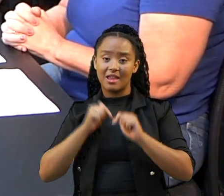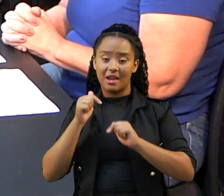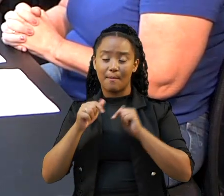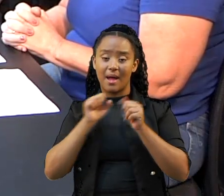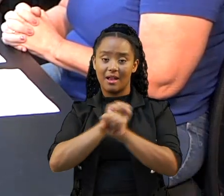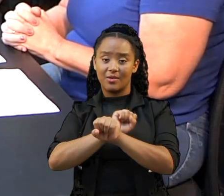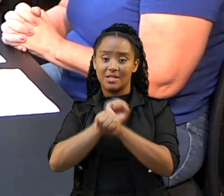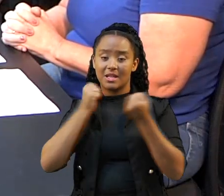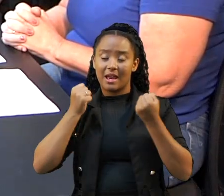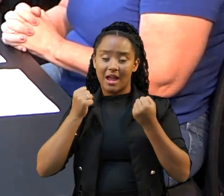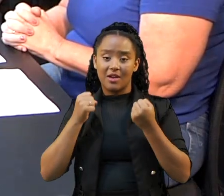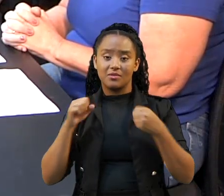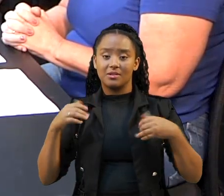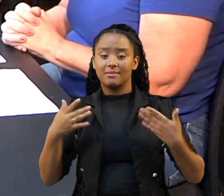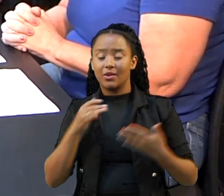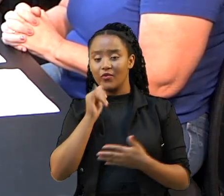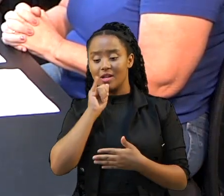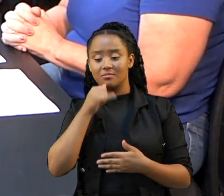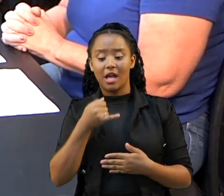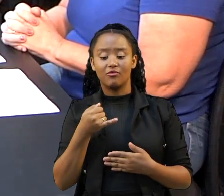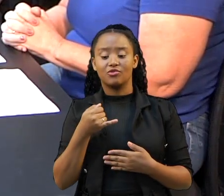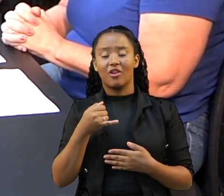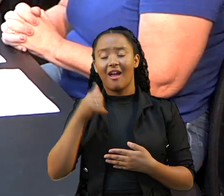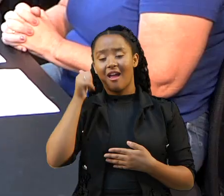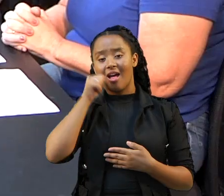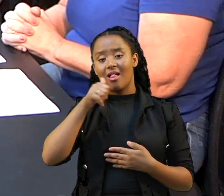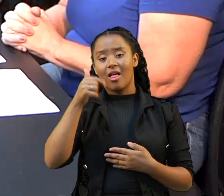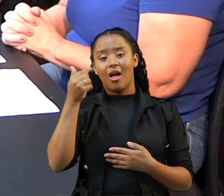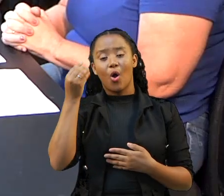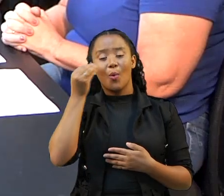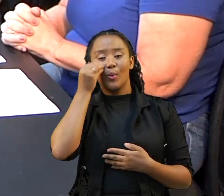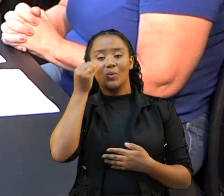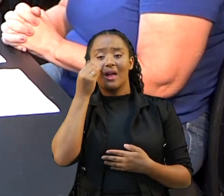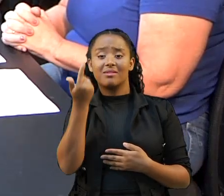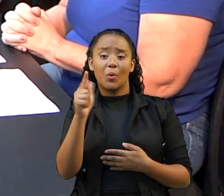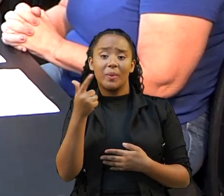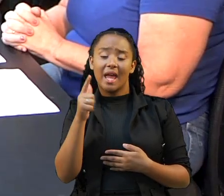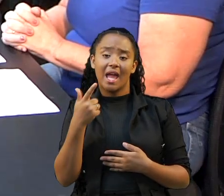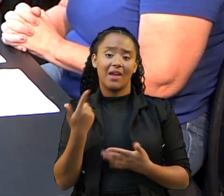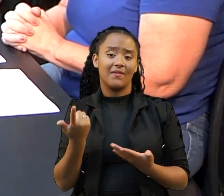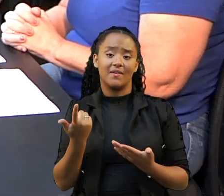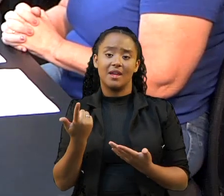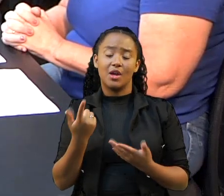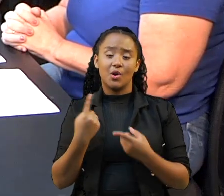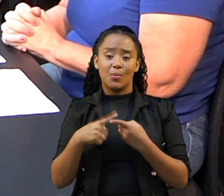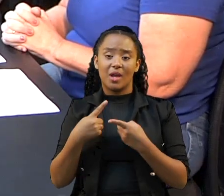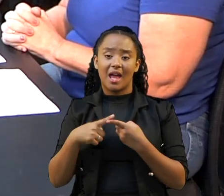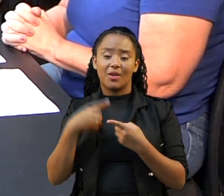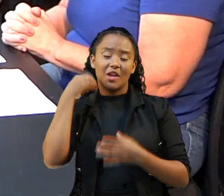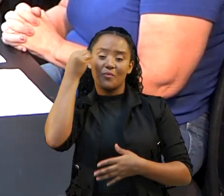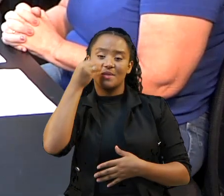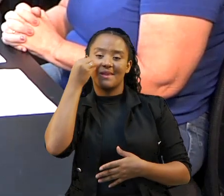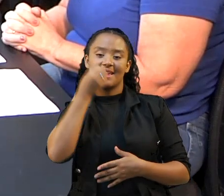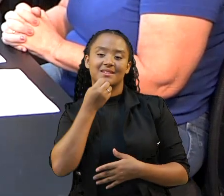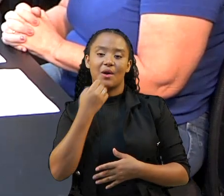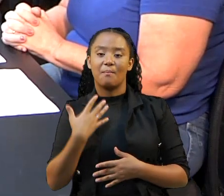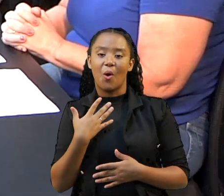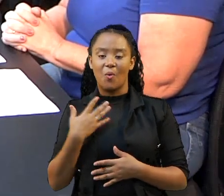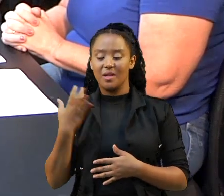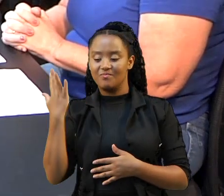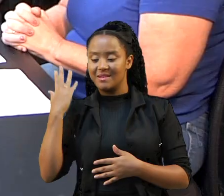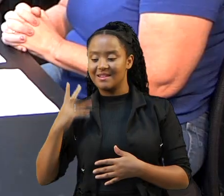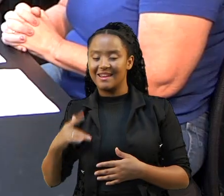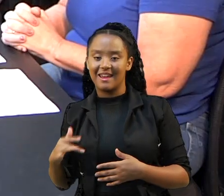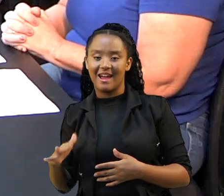elas foram roubadas delas, né? Tipo, essa vivência de infância, essa vivência de estudo, de valorização